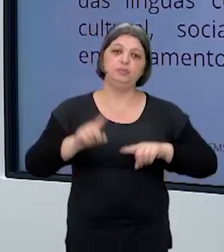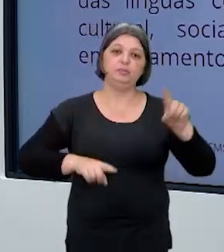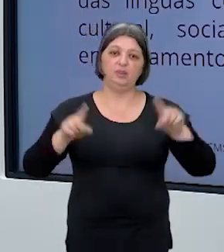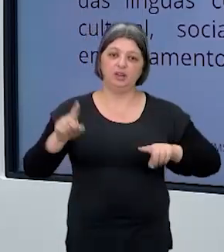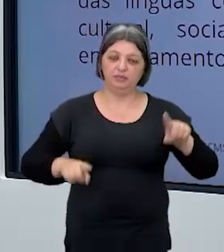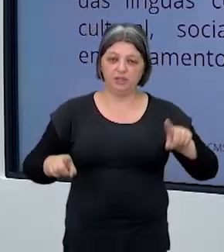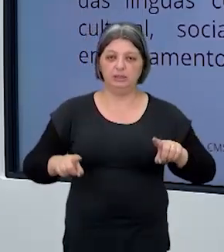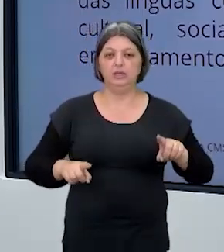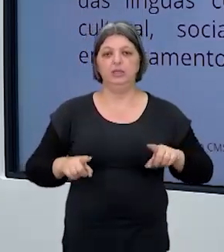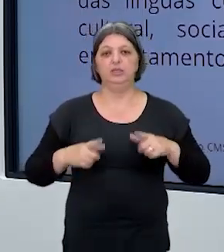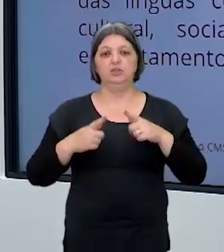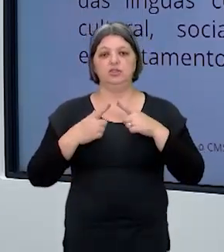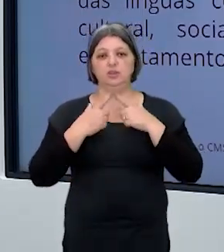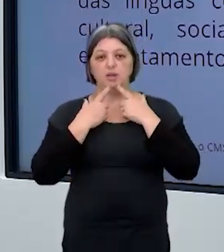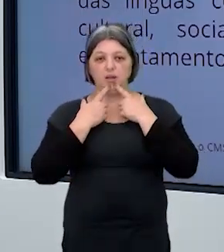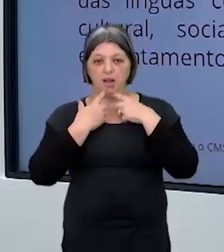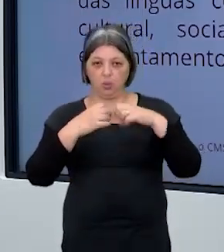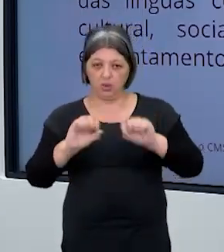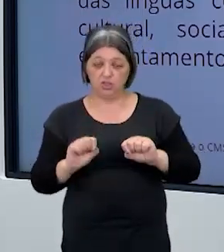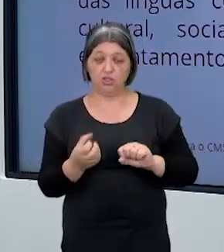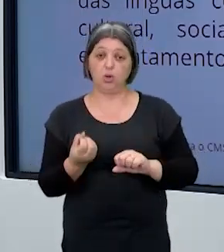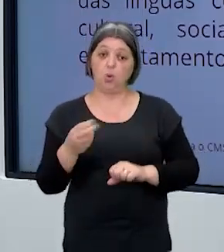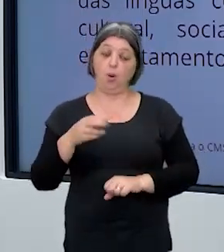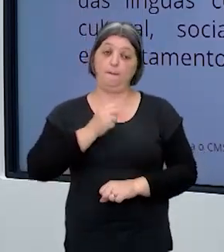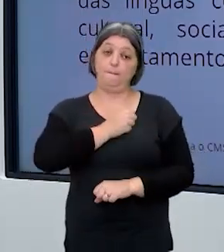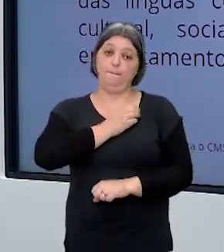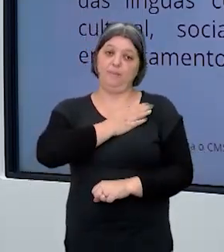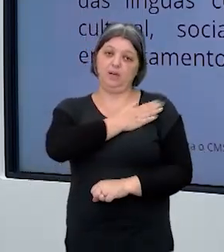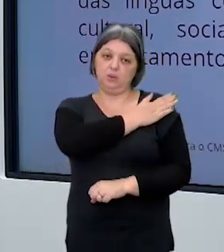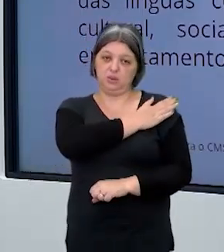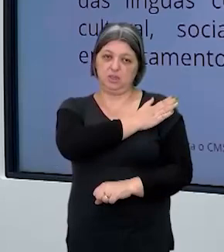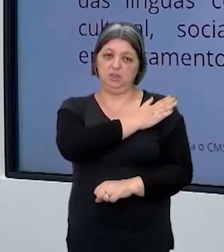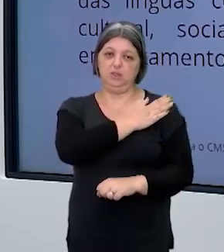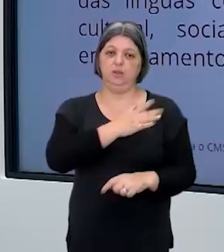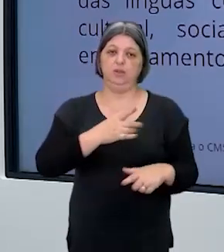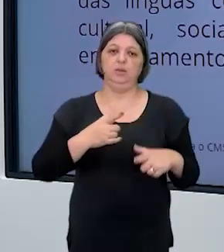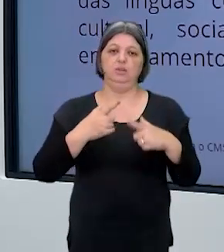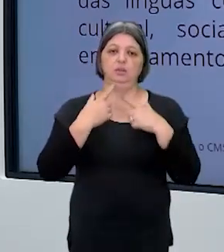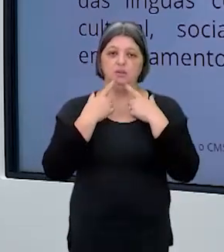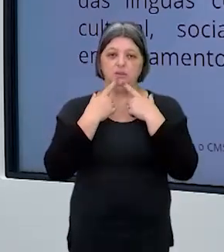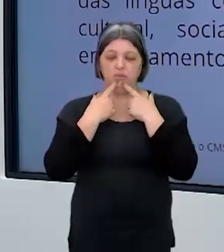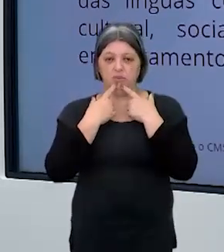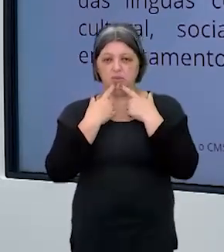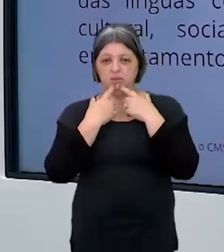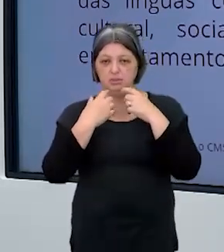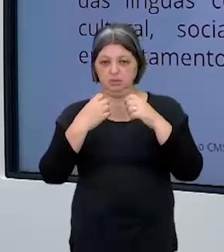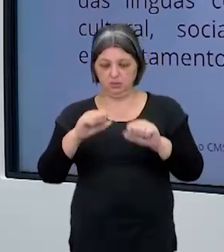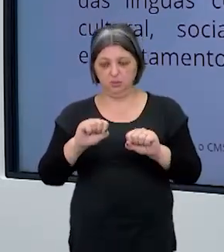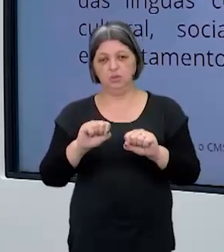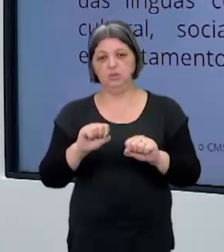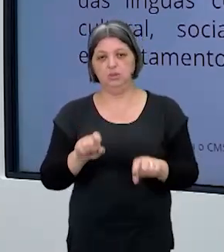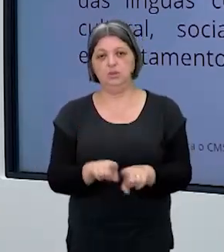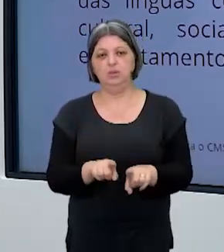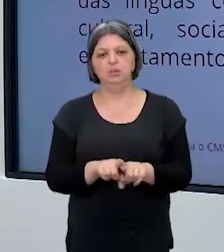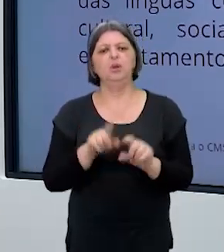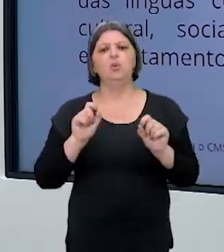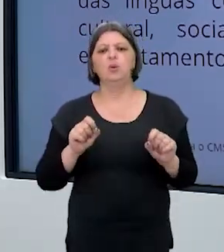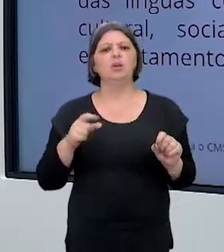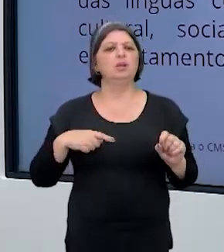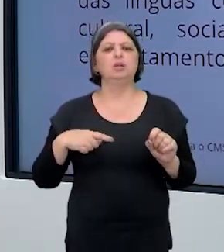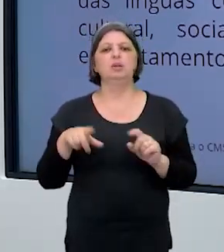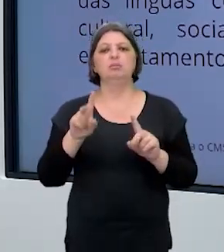linguísticas ou preconceito linguístico. Lembrando, então, que a matemática é extensa, então, dentro do preconceito linguístico, o que eu vou